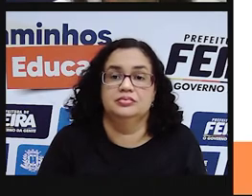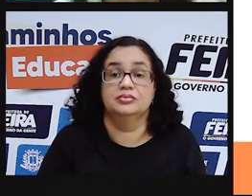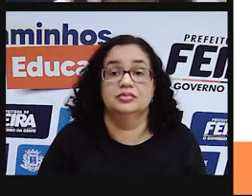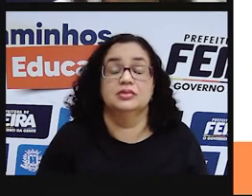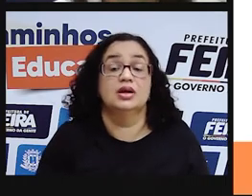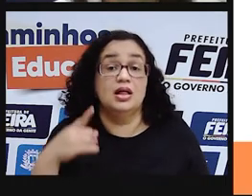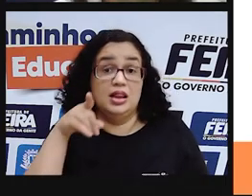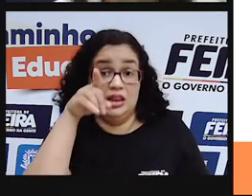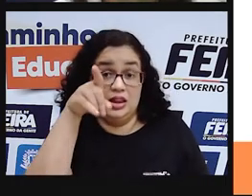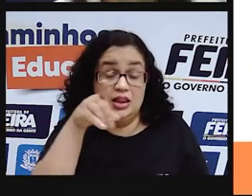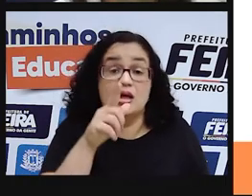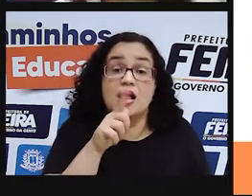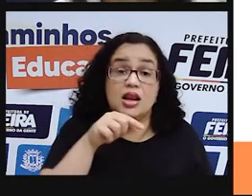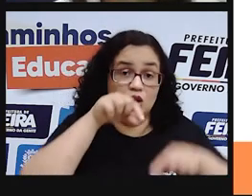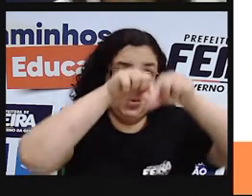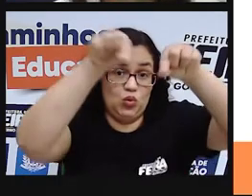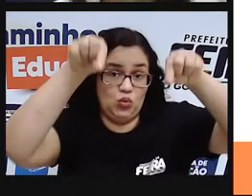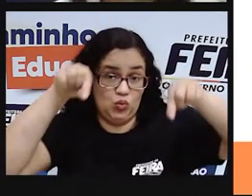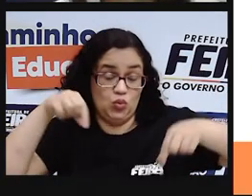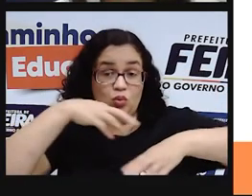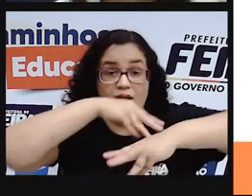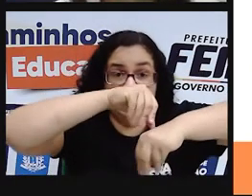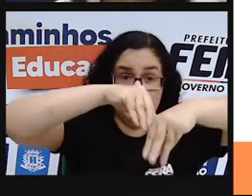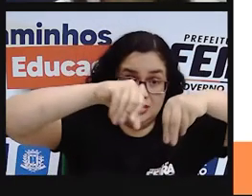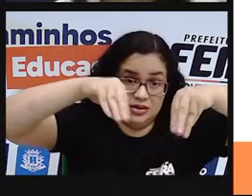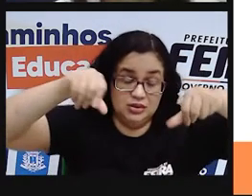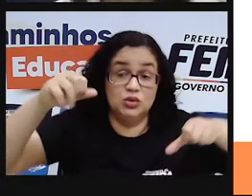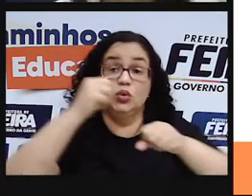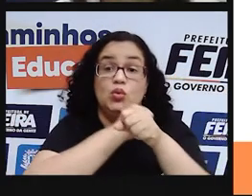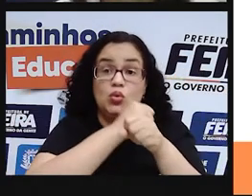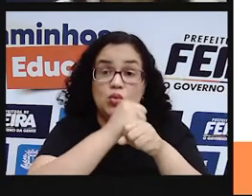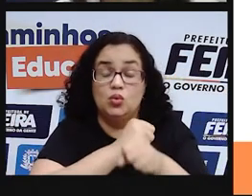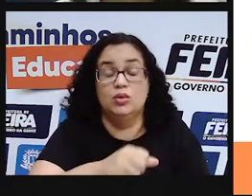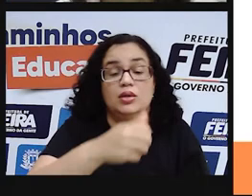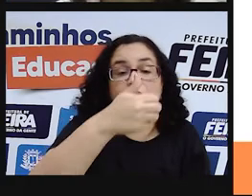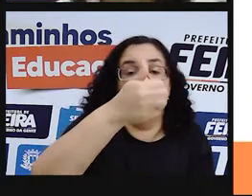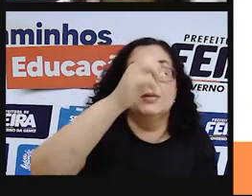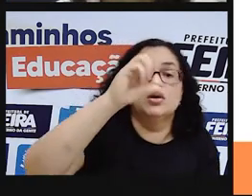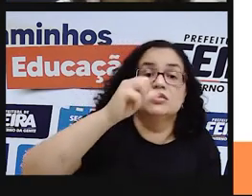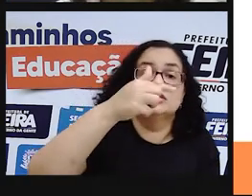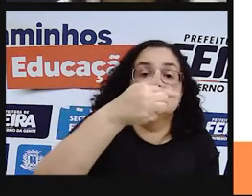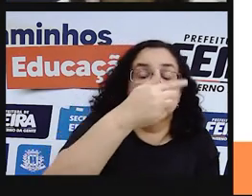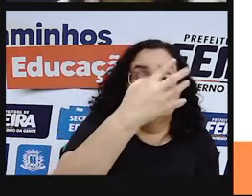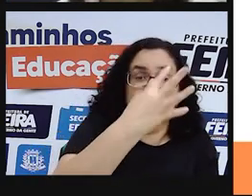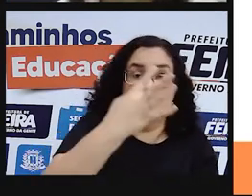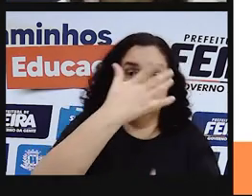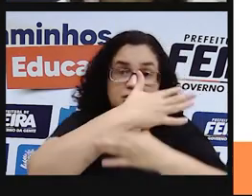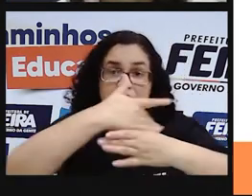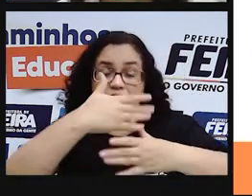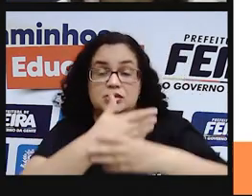é essa a lagoa ela foi até errada em 1973 para construção da